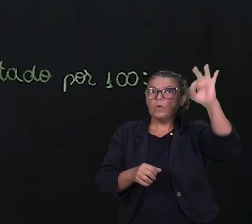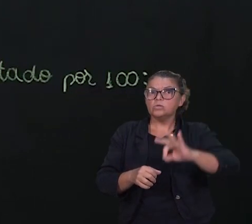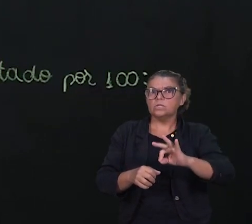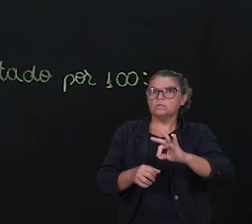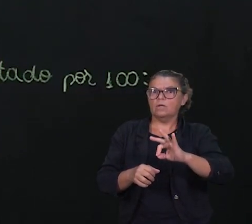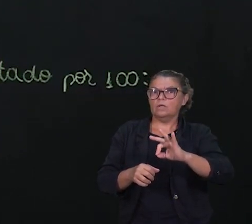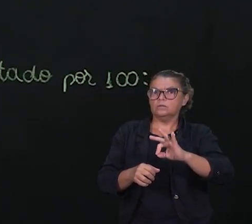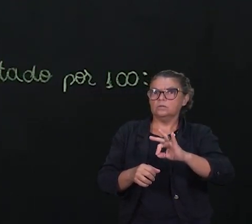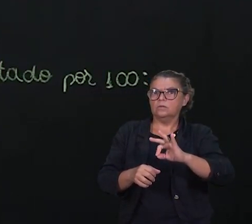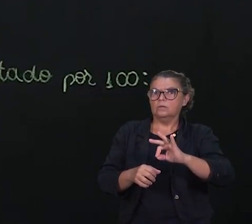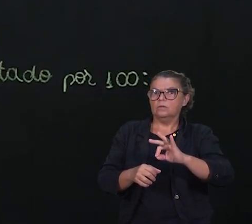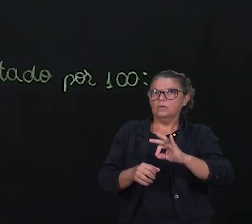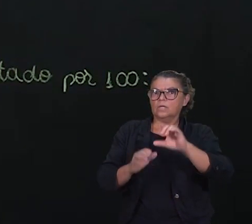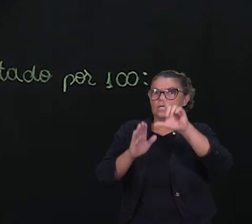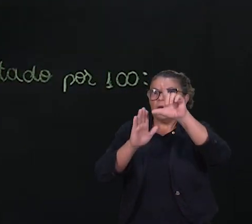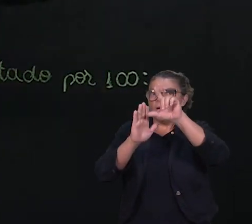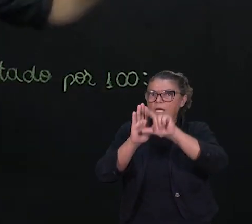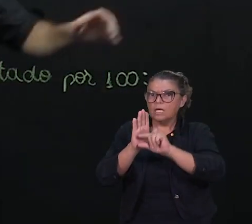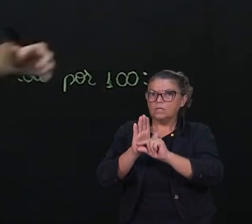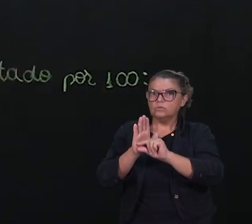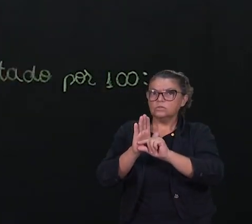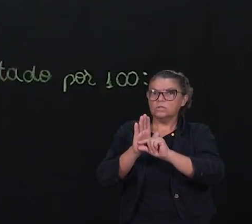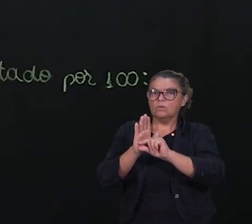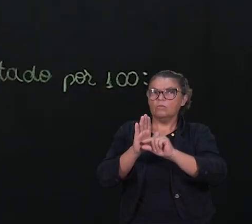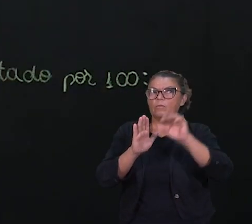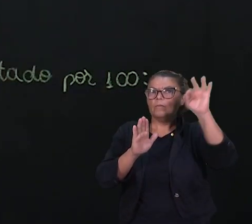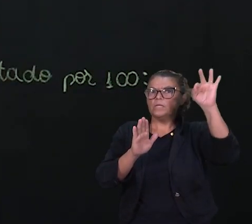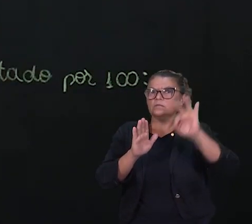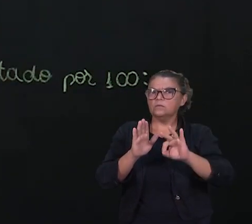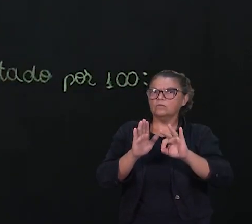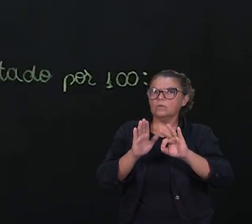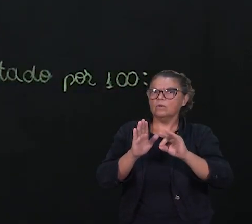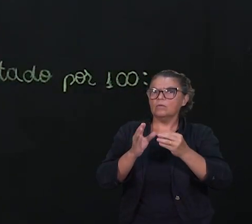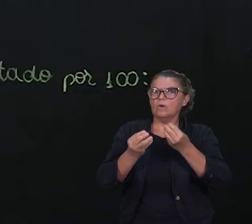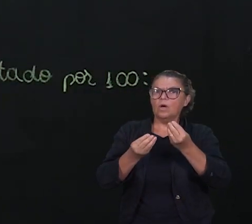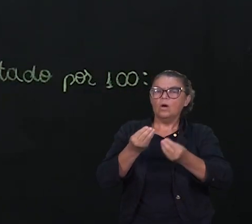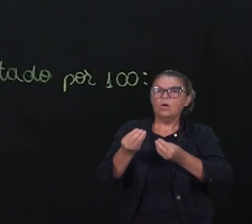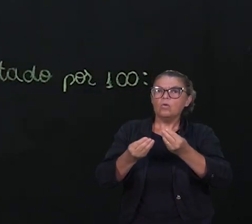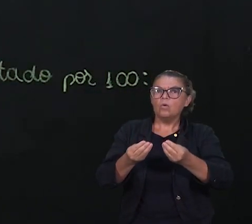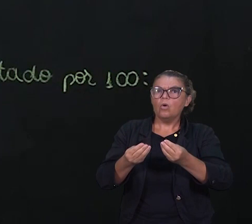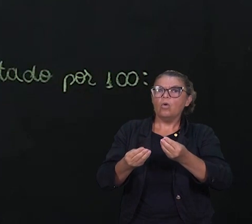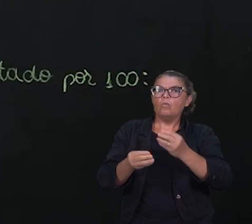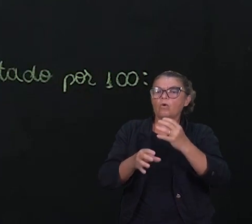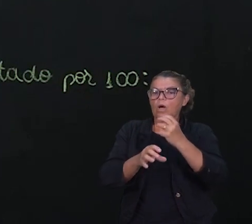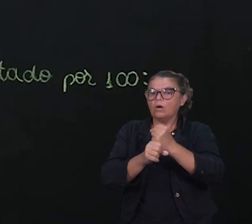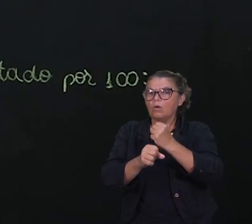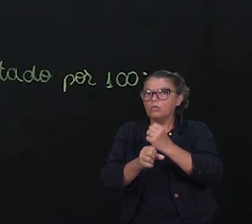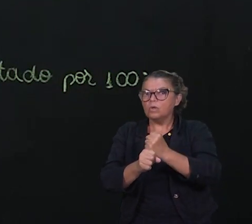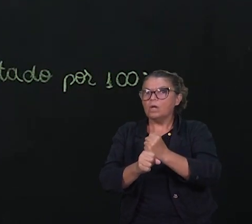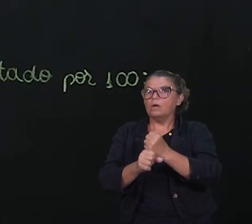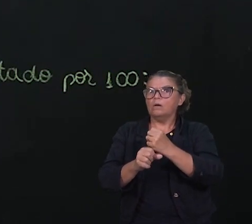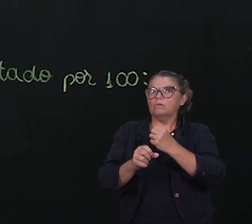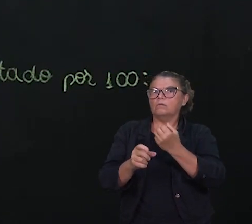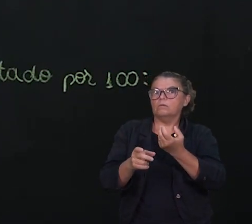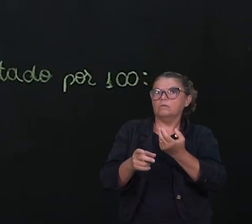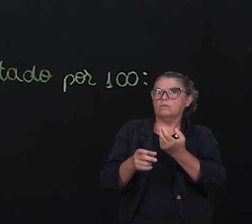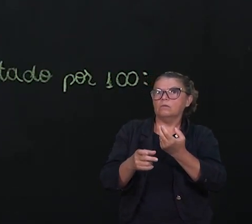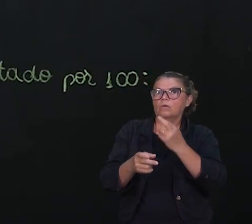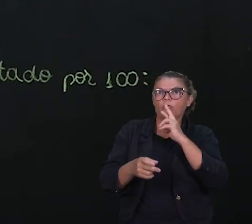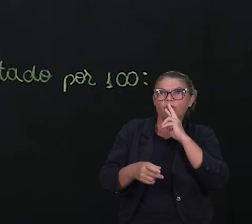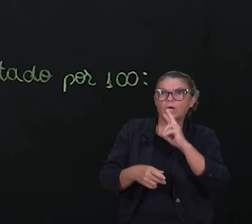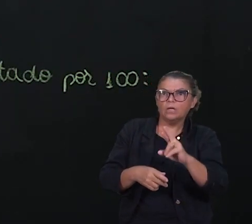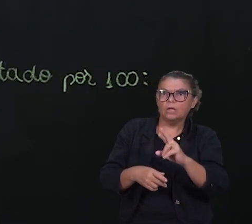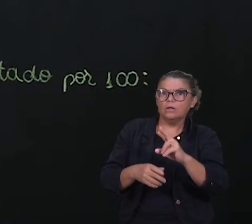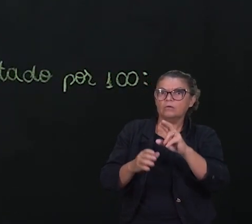de cálculo da redução percentual, ou seja, como é que a gente faz para calcular a porcentagem com que um certo